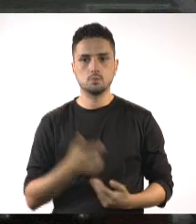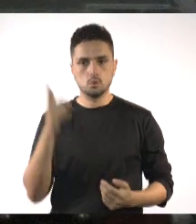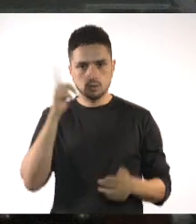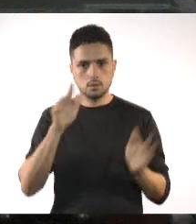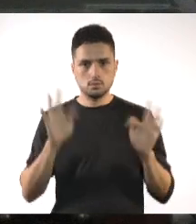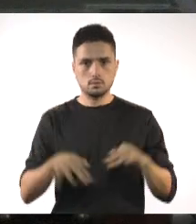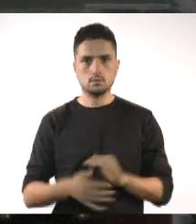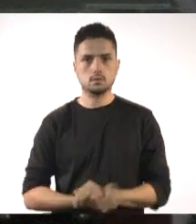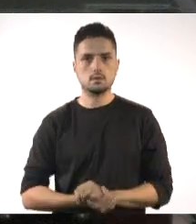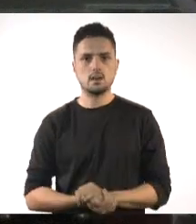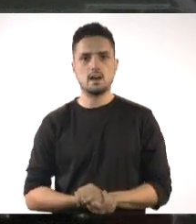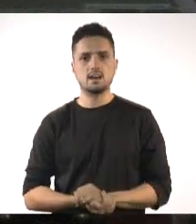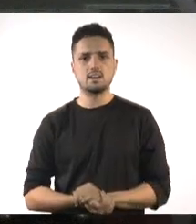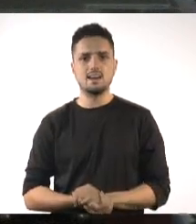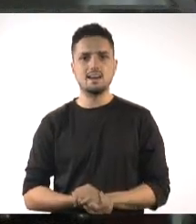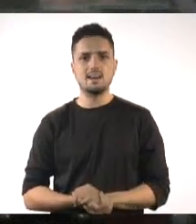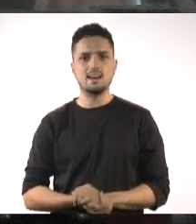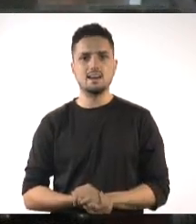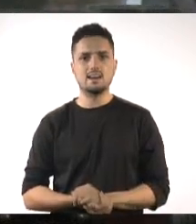sessão.